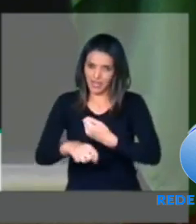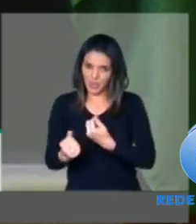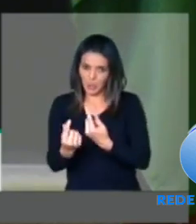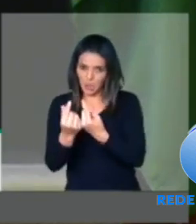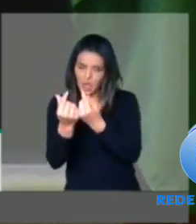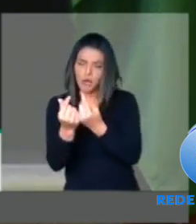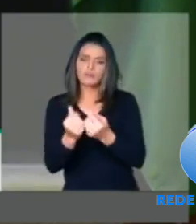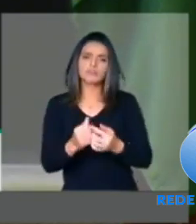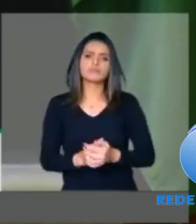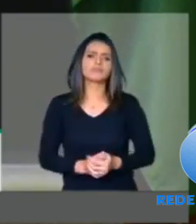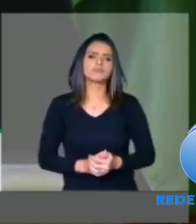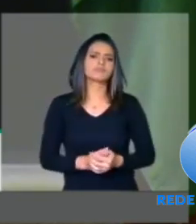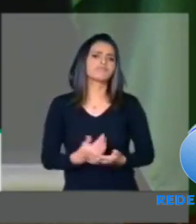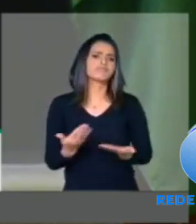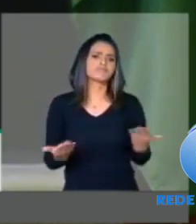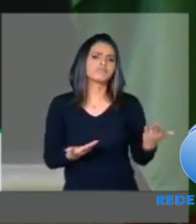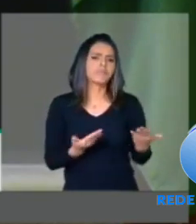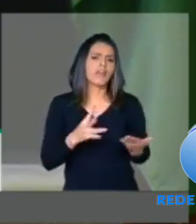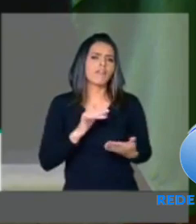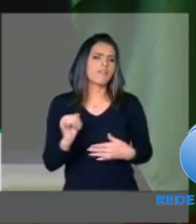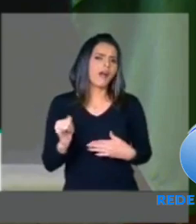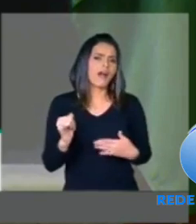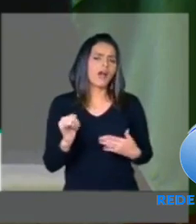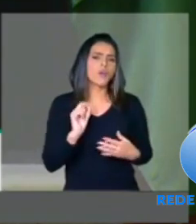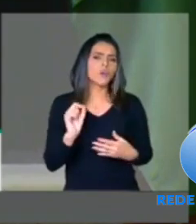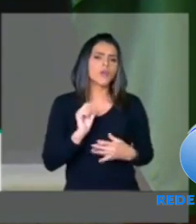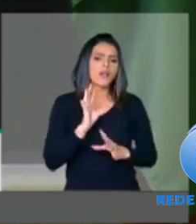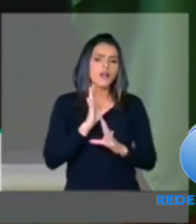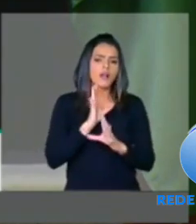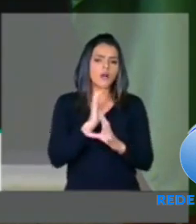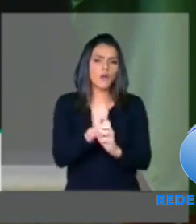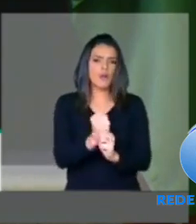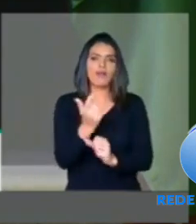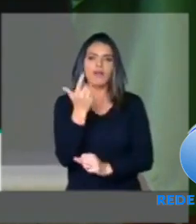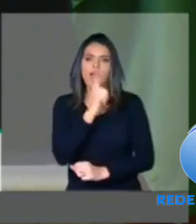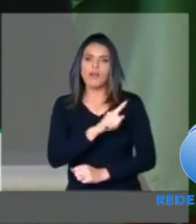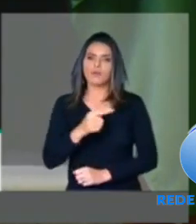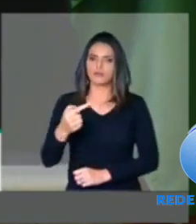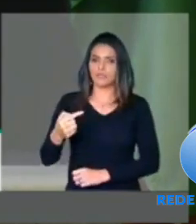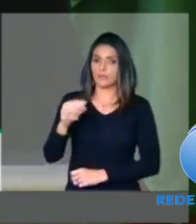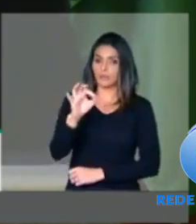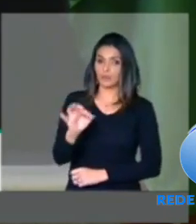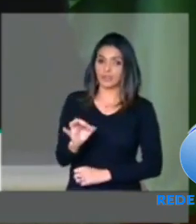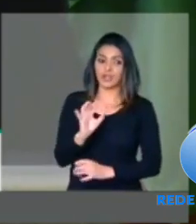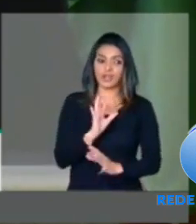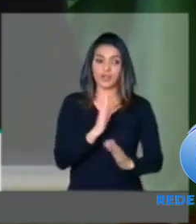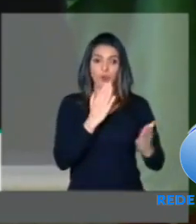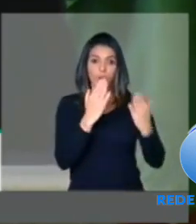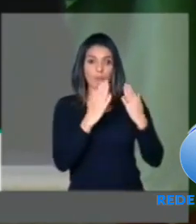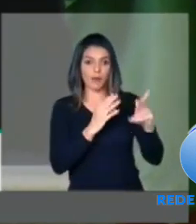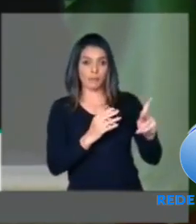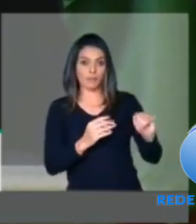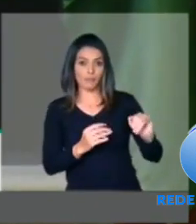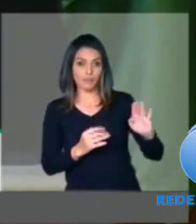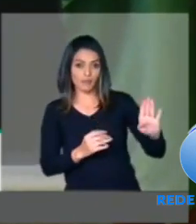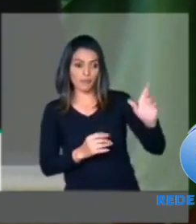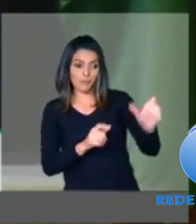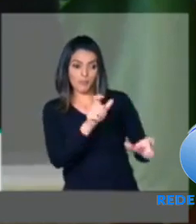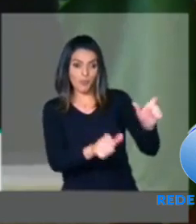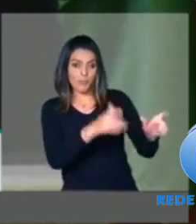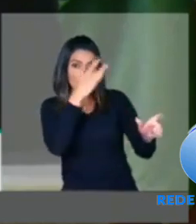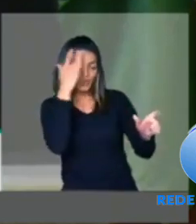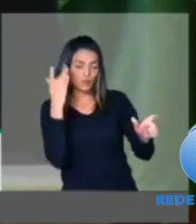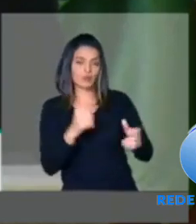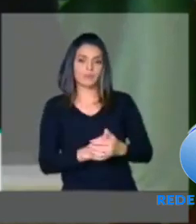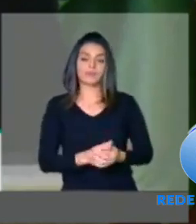econômica, deve resultar em um ganho de 7% do PIB per capita e